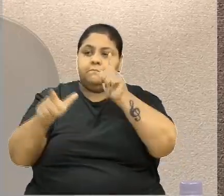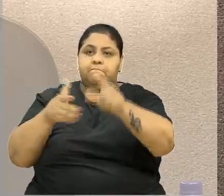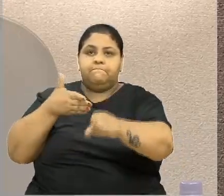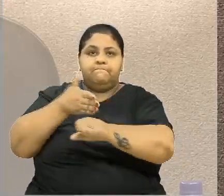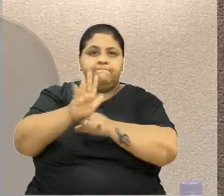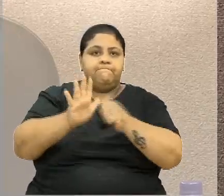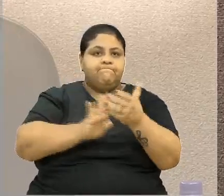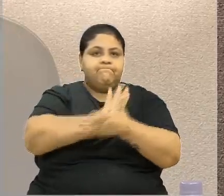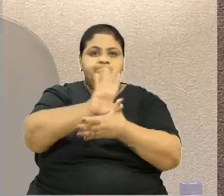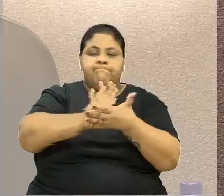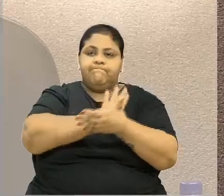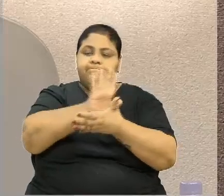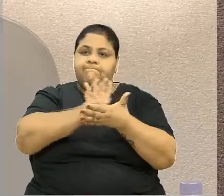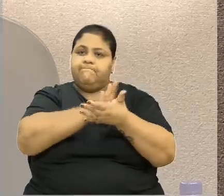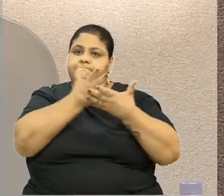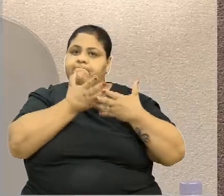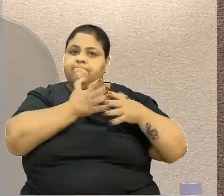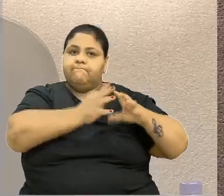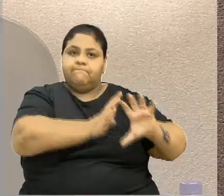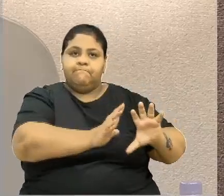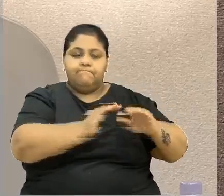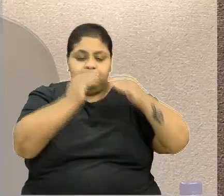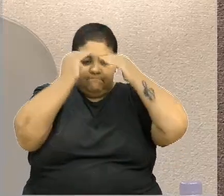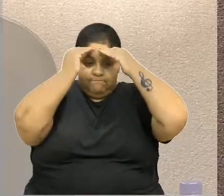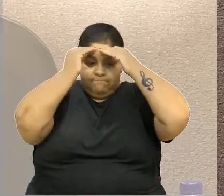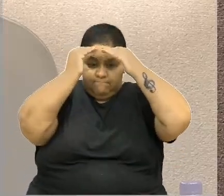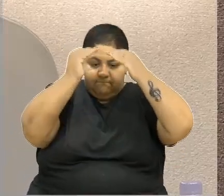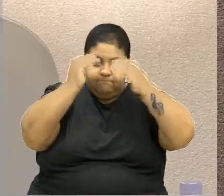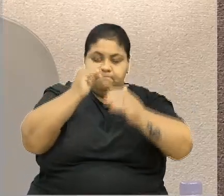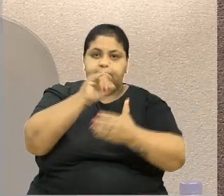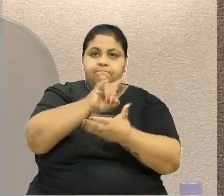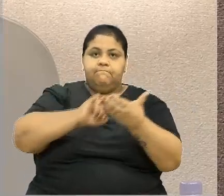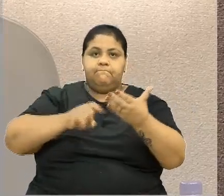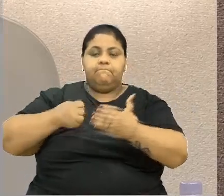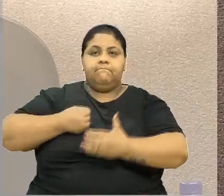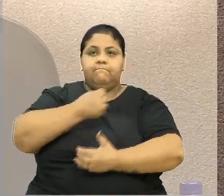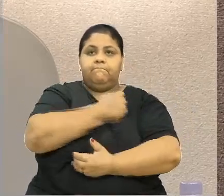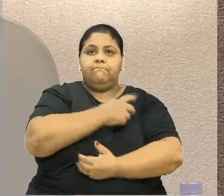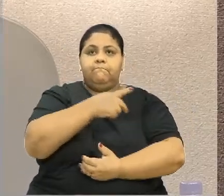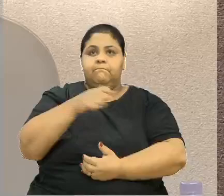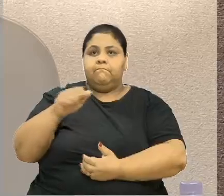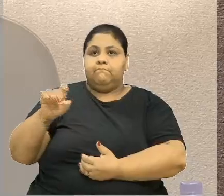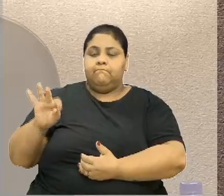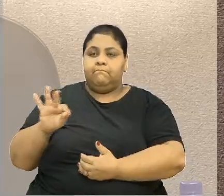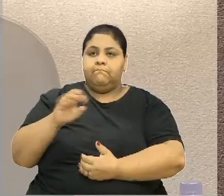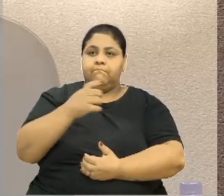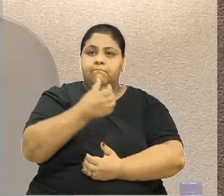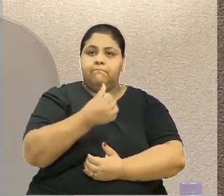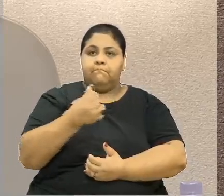integrantes, nada tendo a opor e acatendo o parecer número PAT